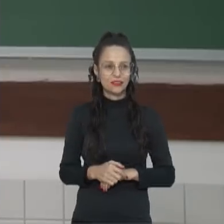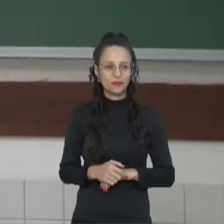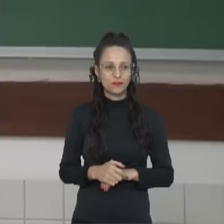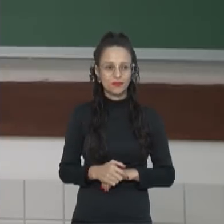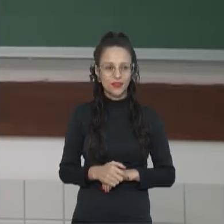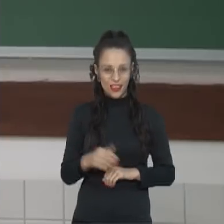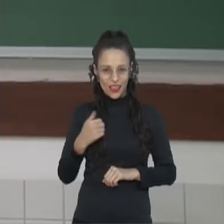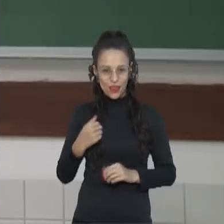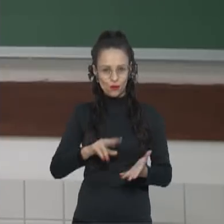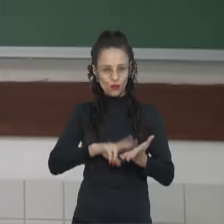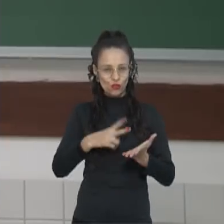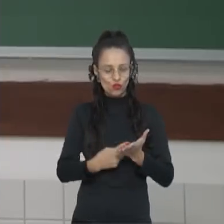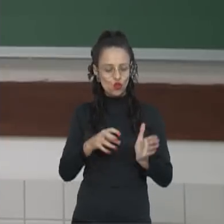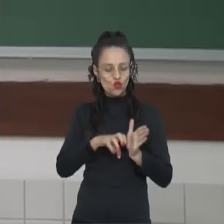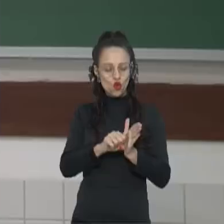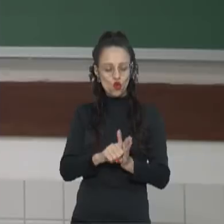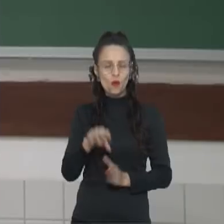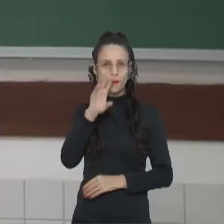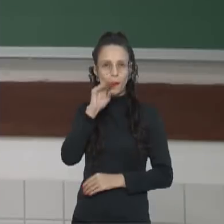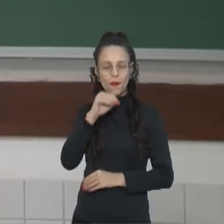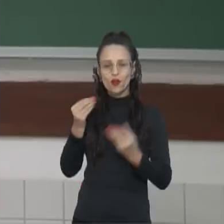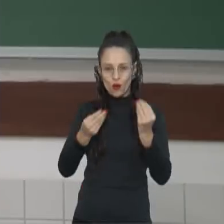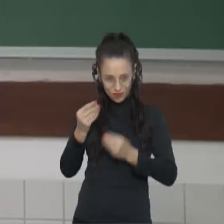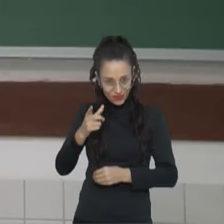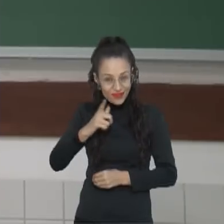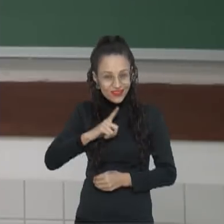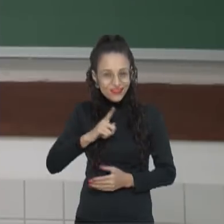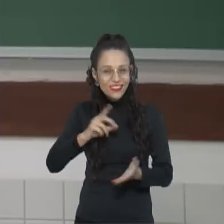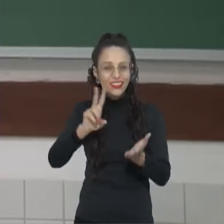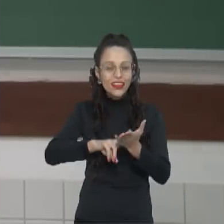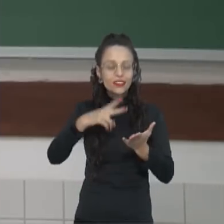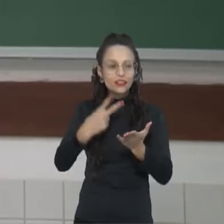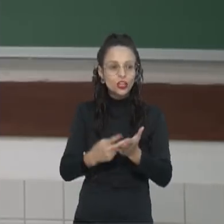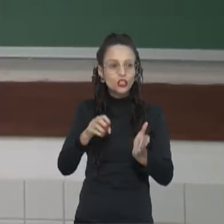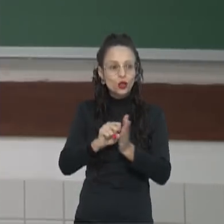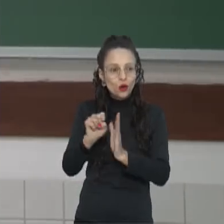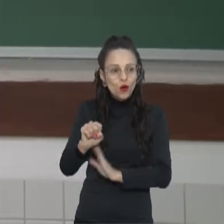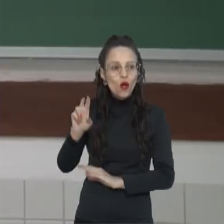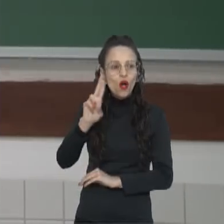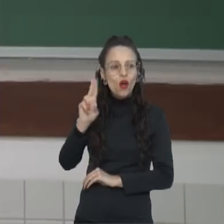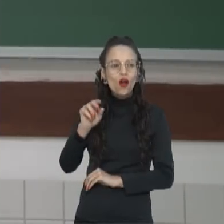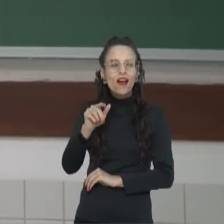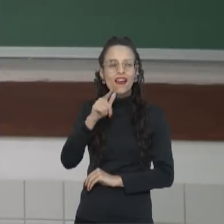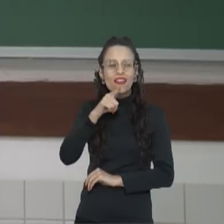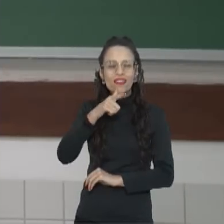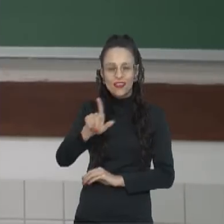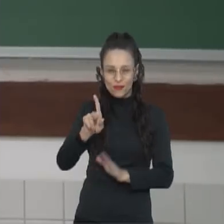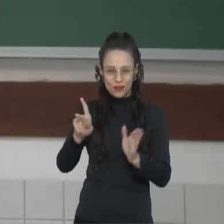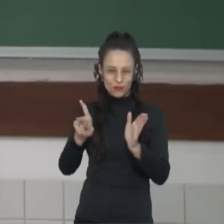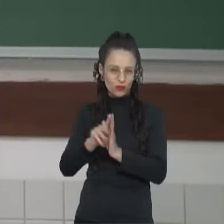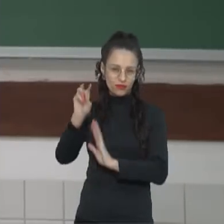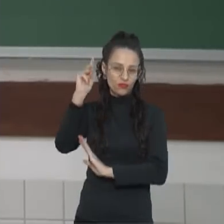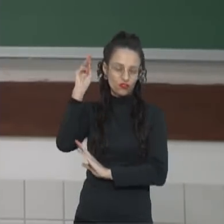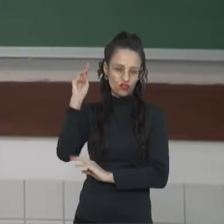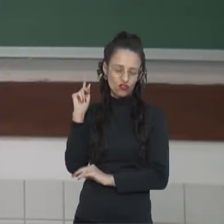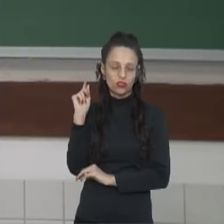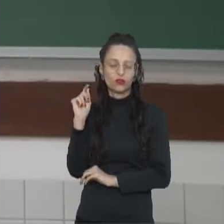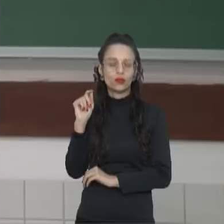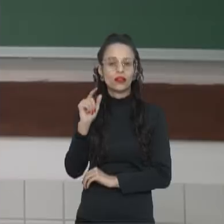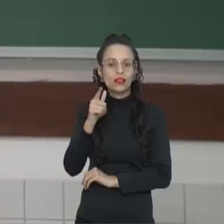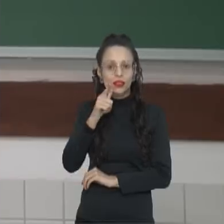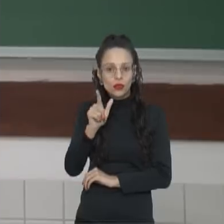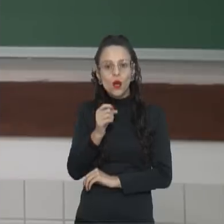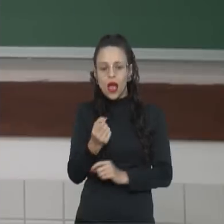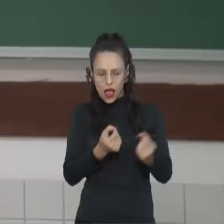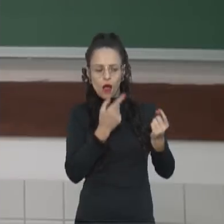no tradutor do Google. Como assim? Tem no tradutor do Google o Quechua, que é uma língua já morta, ou não é morta, é uma língua que